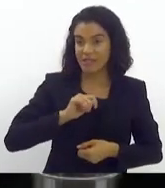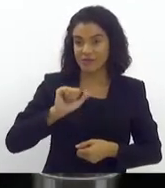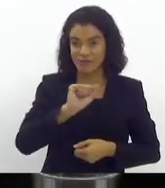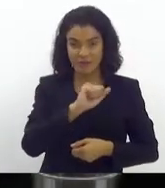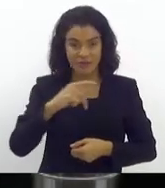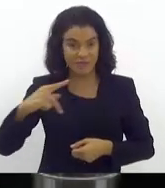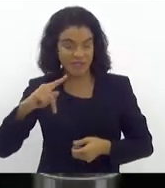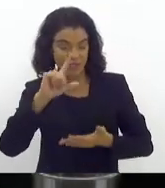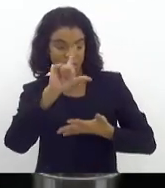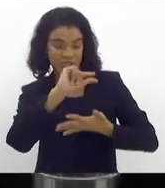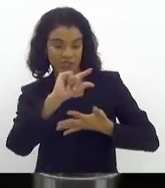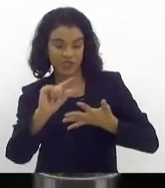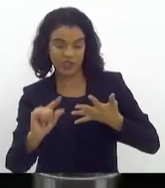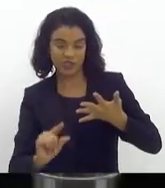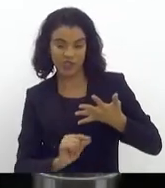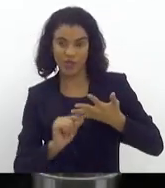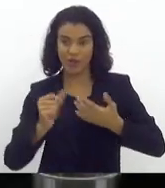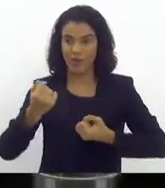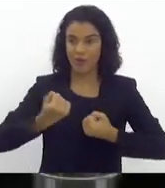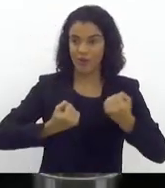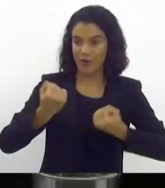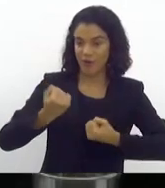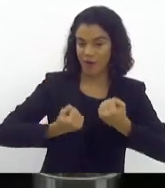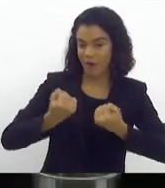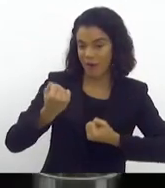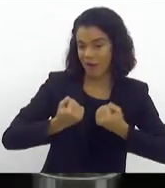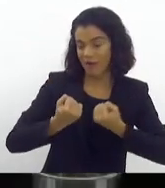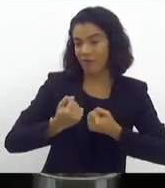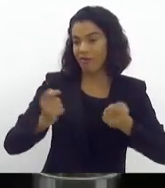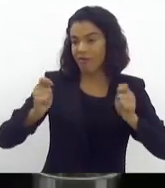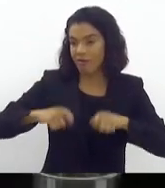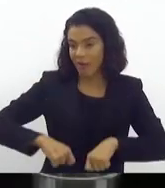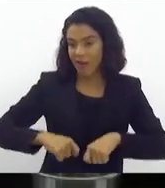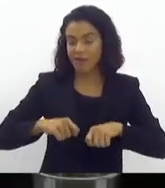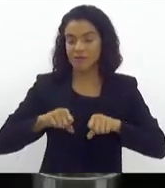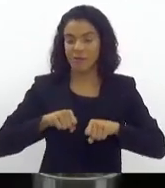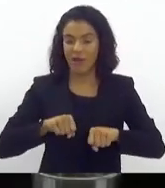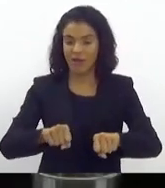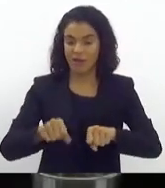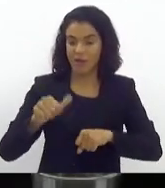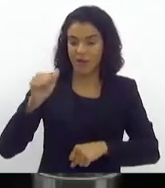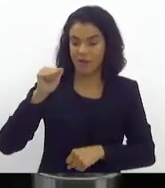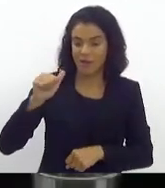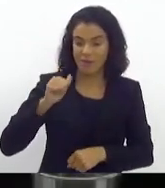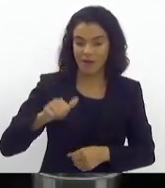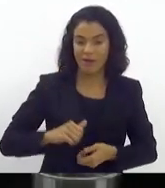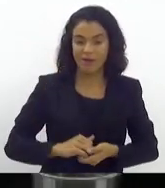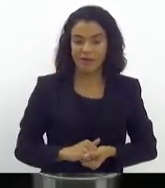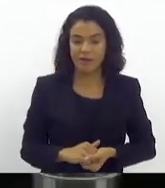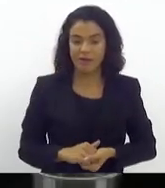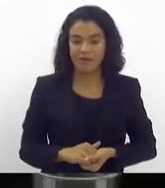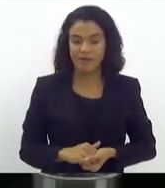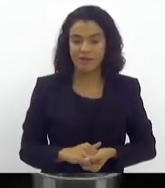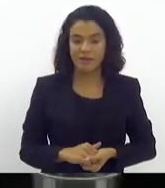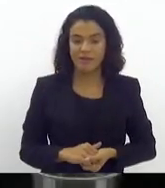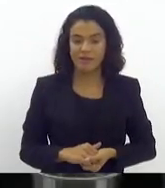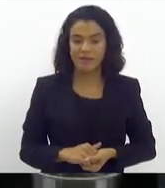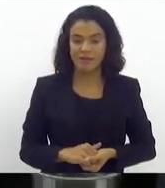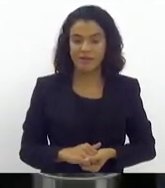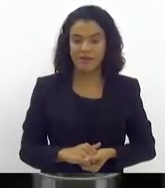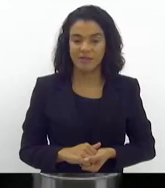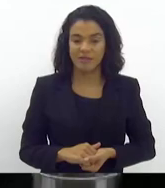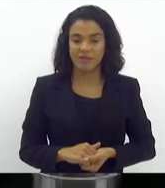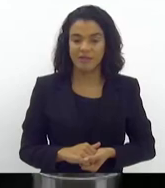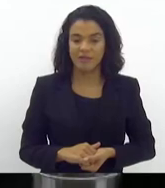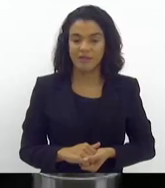aplicativo, a gente ia pedir o Uber que pudesse levar o carrinho de bebê na mala. Né? E o cadeirante